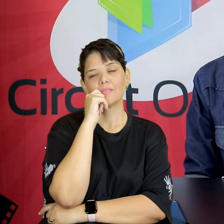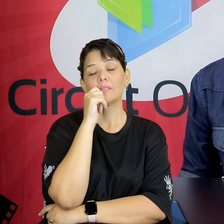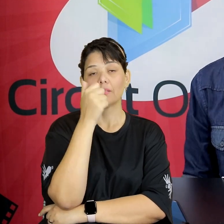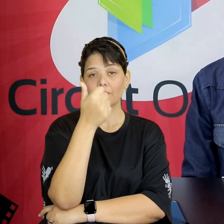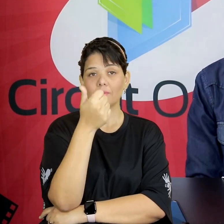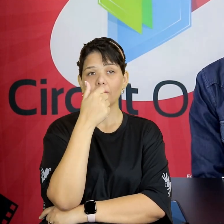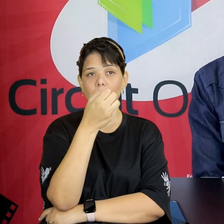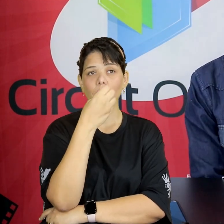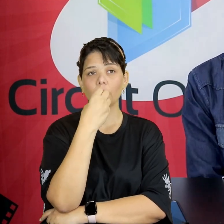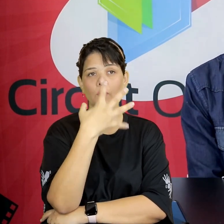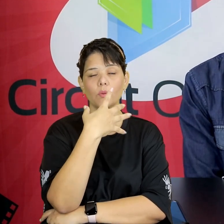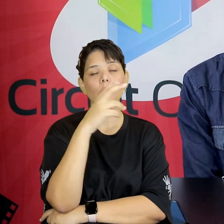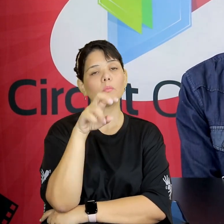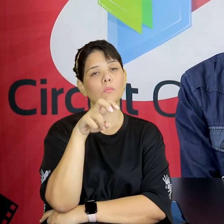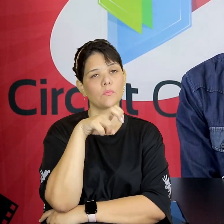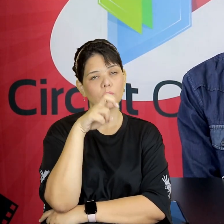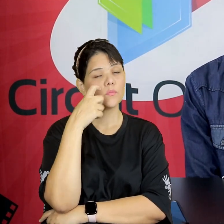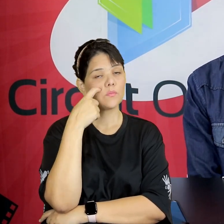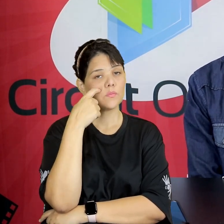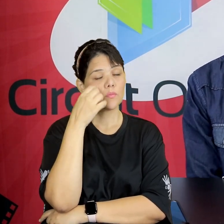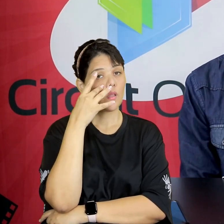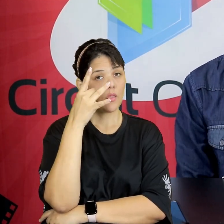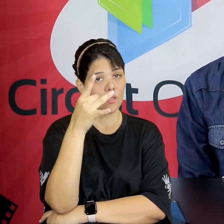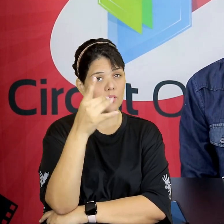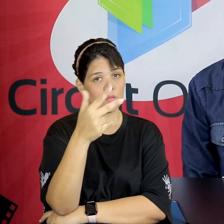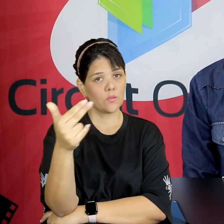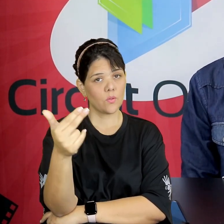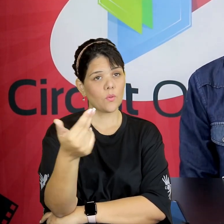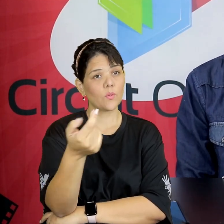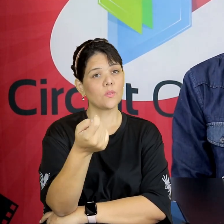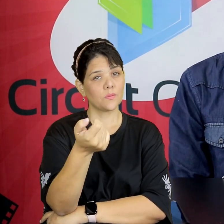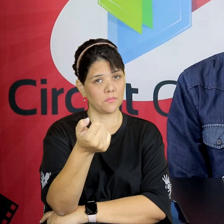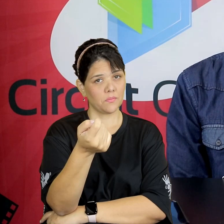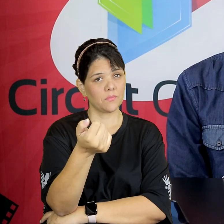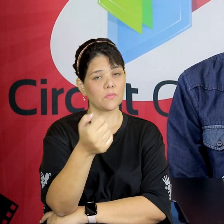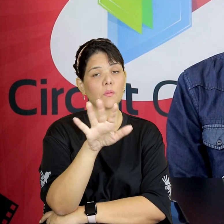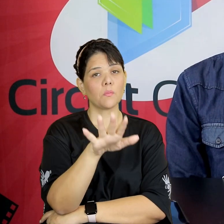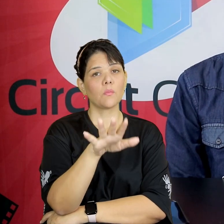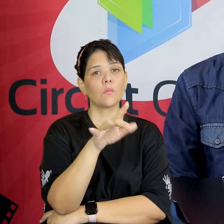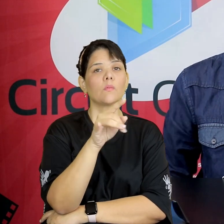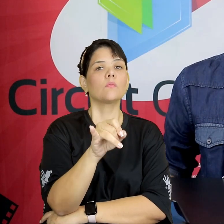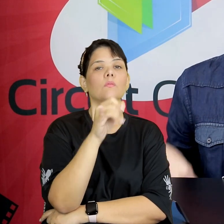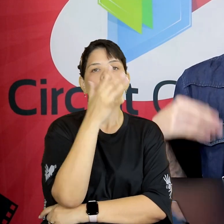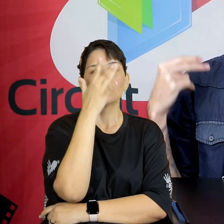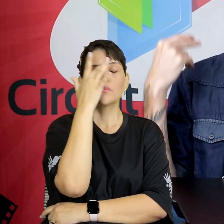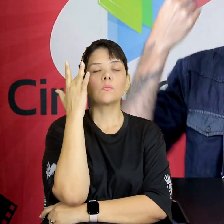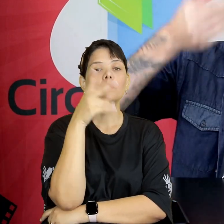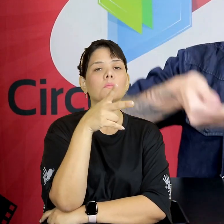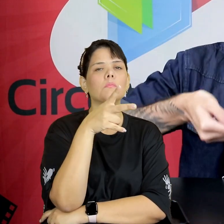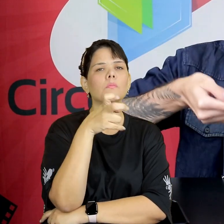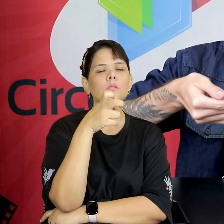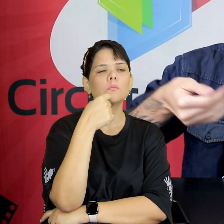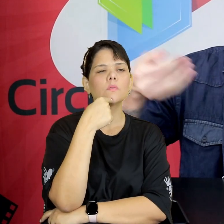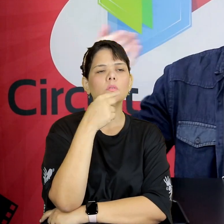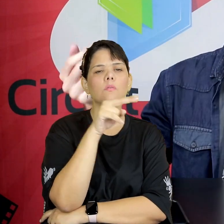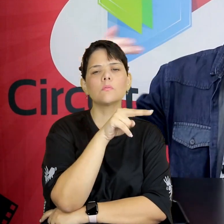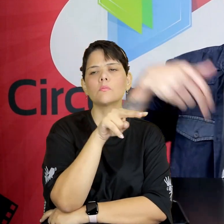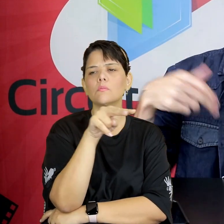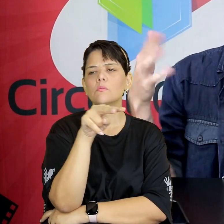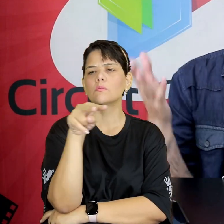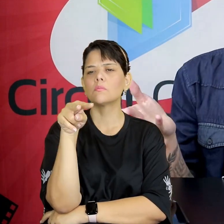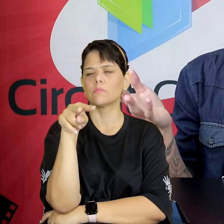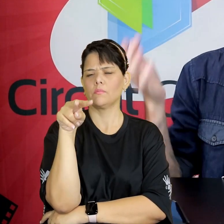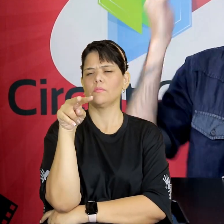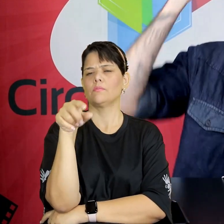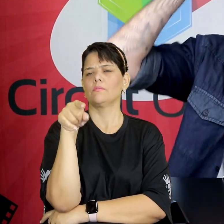por isso que a gente tem que estar sempre prestando atenção nessas coisinhas. Porque se a pessoa perceber que o movimento ficou repetido, a pessoa